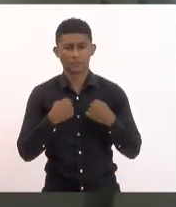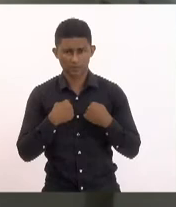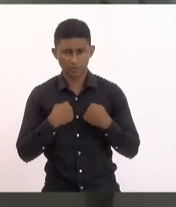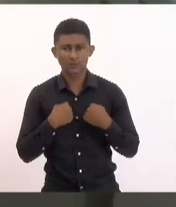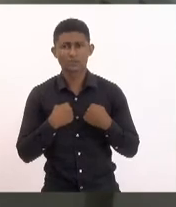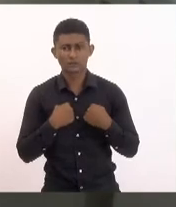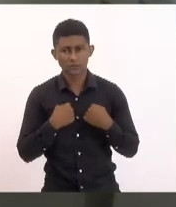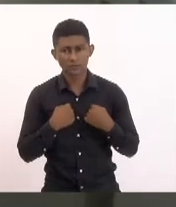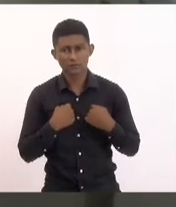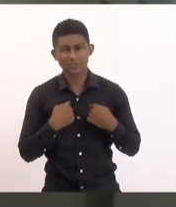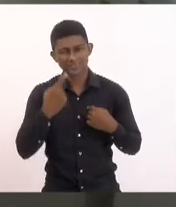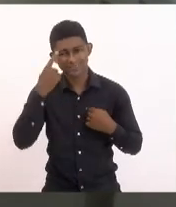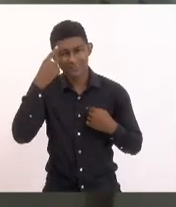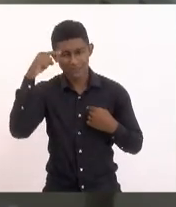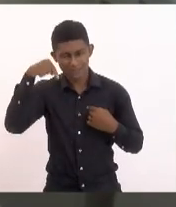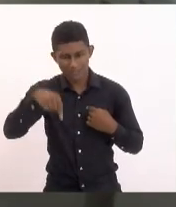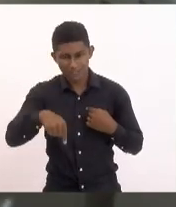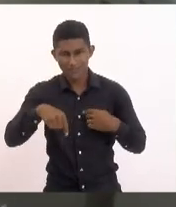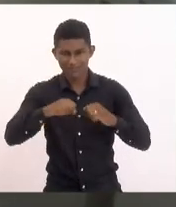que nesse expediente final,